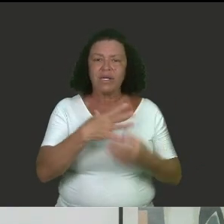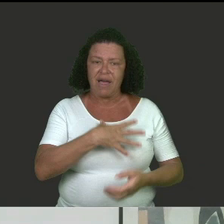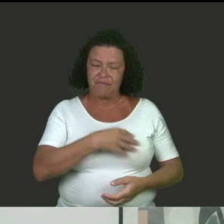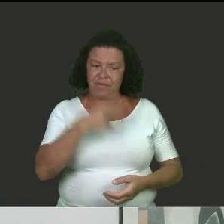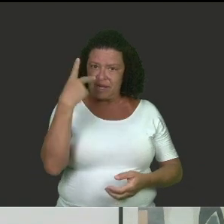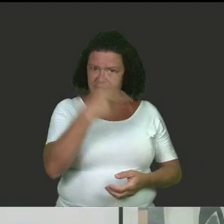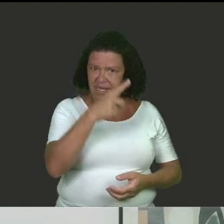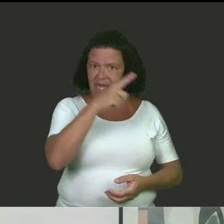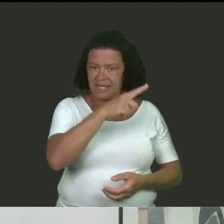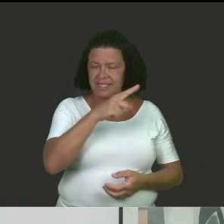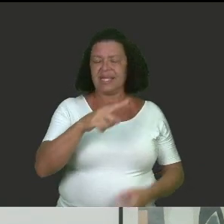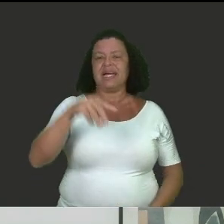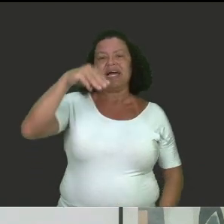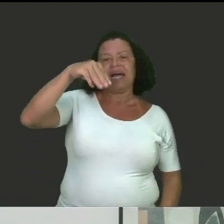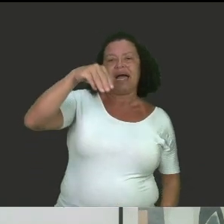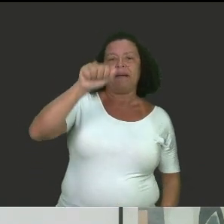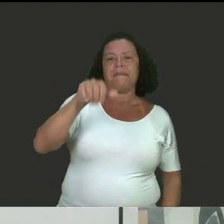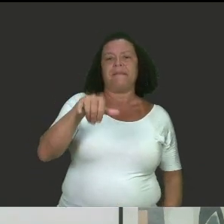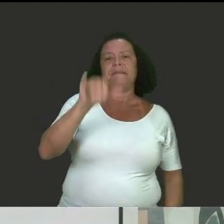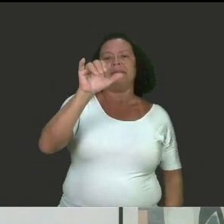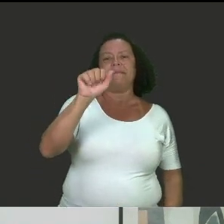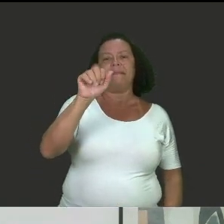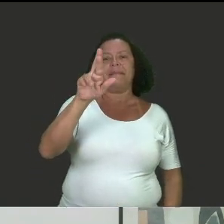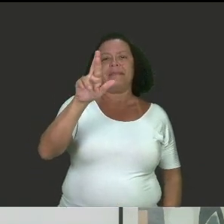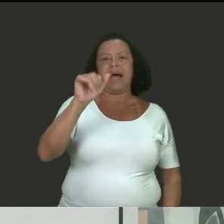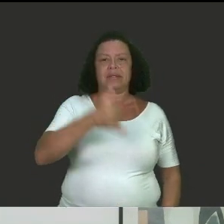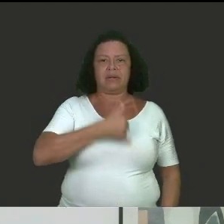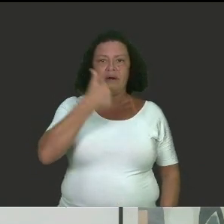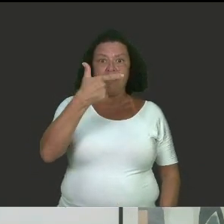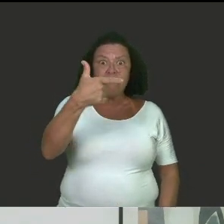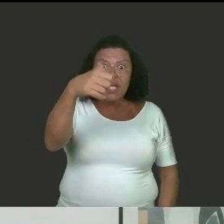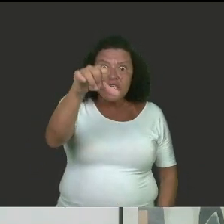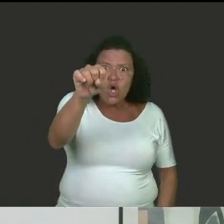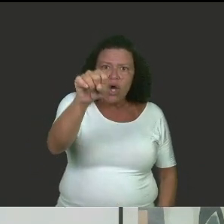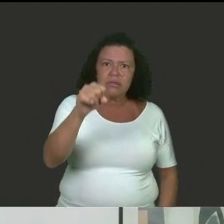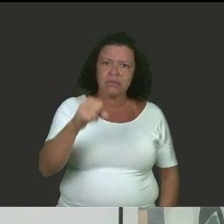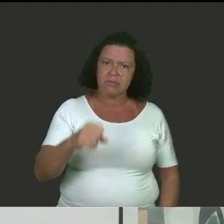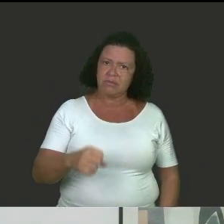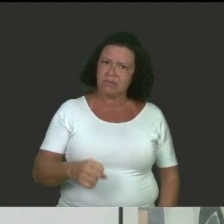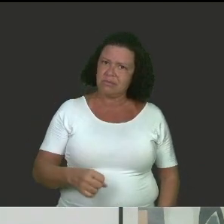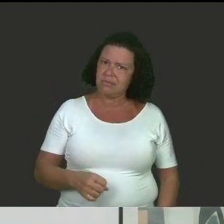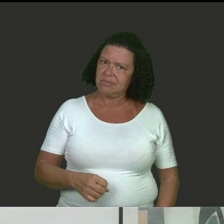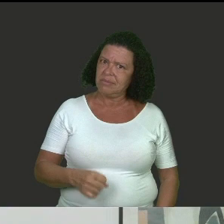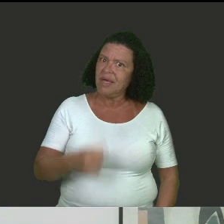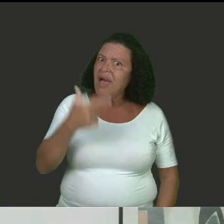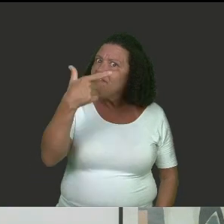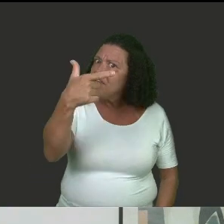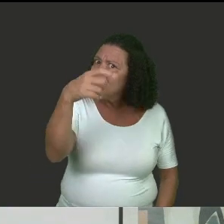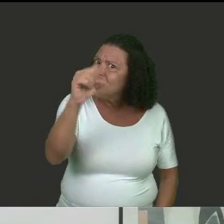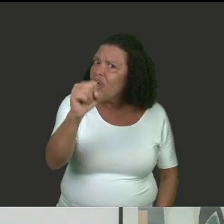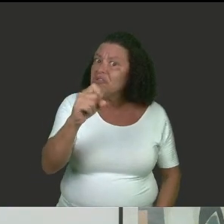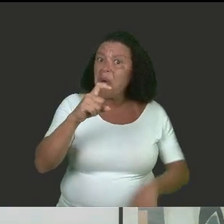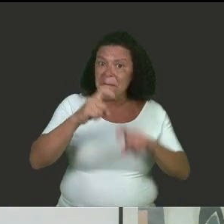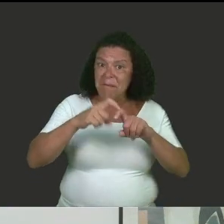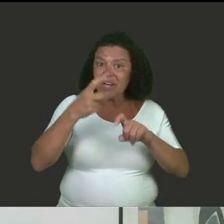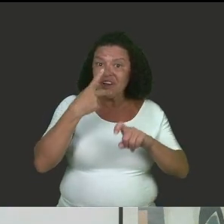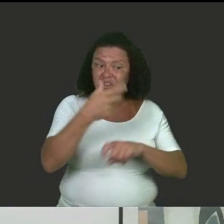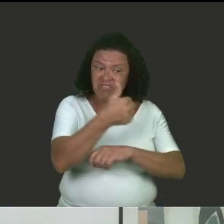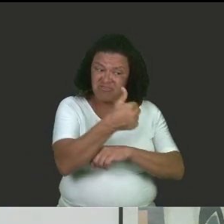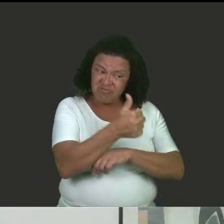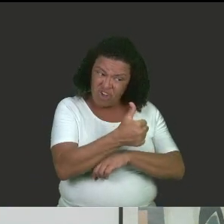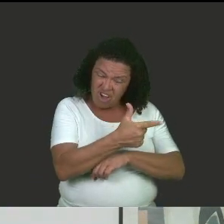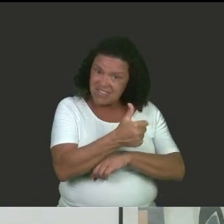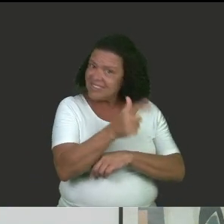chama-se Mayara, ela hoje está com 28 anos já, e ela tem uma vida normal,